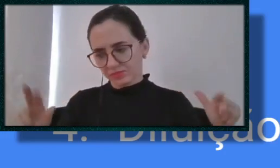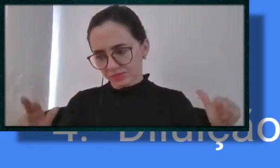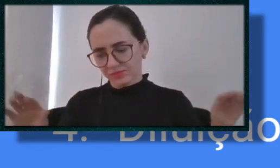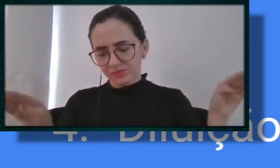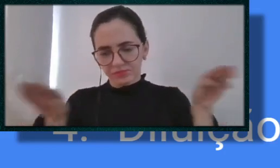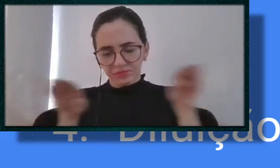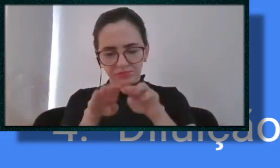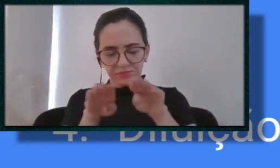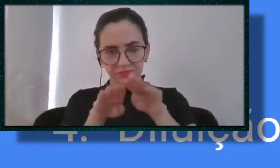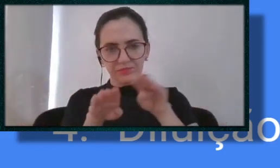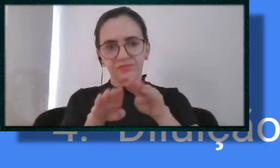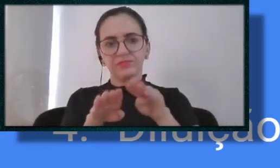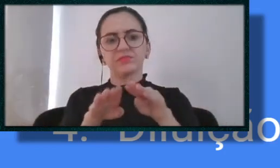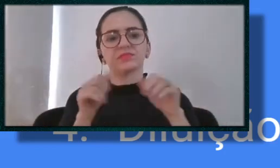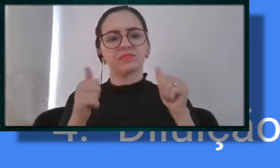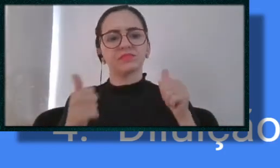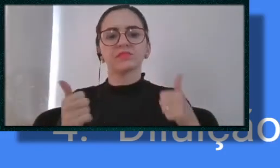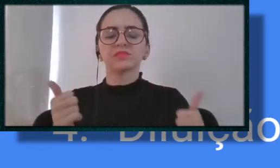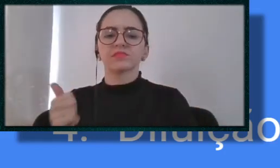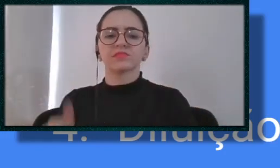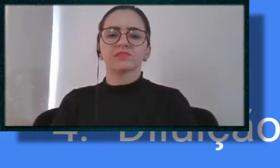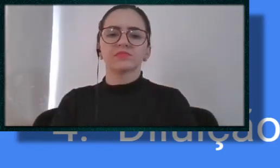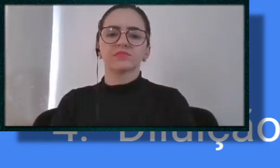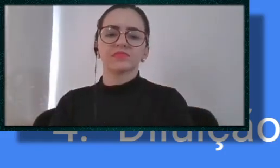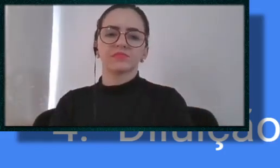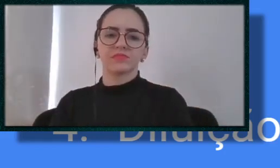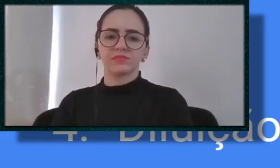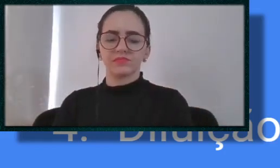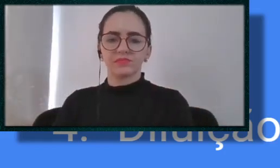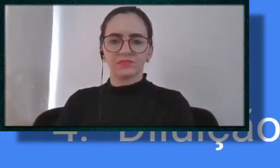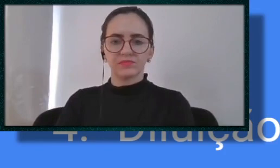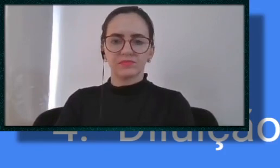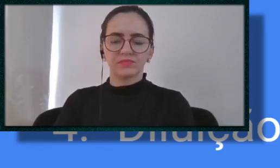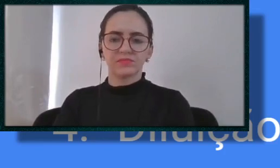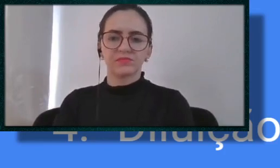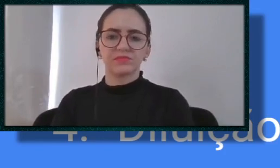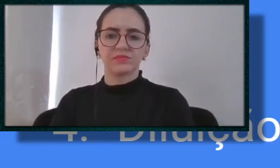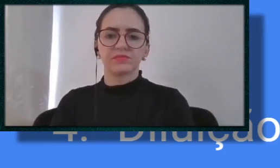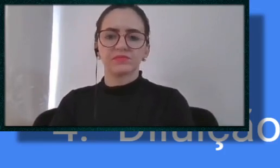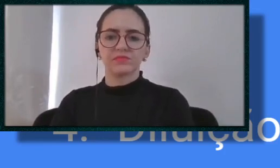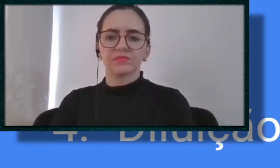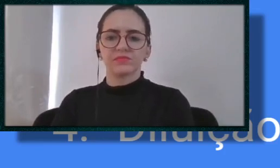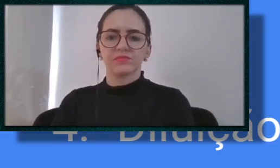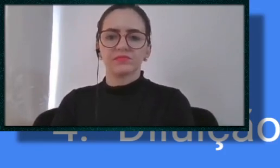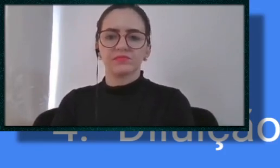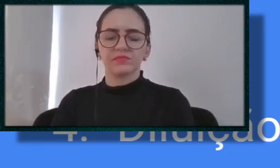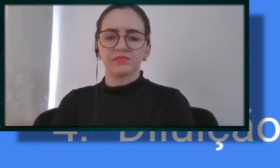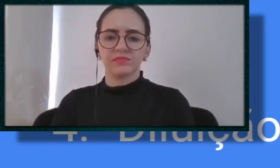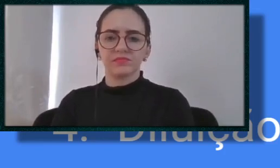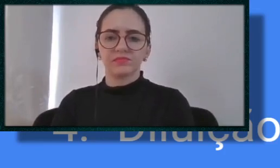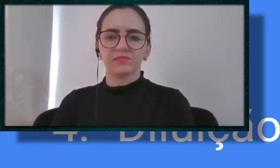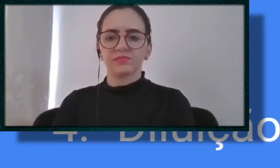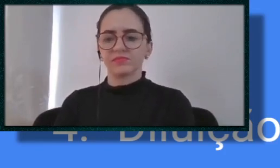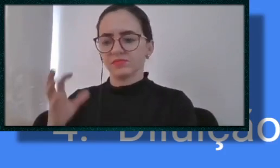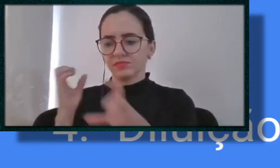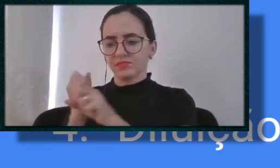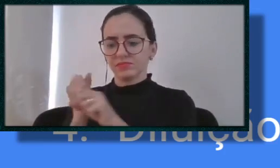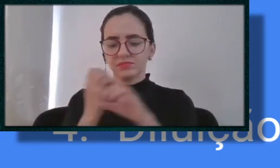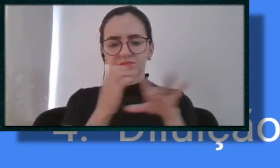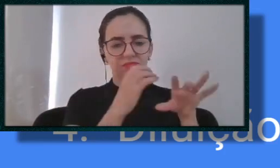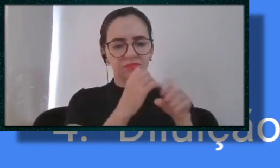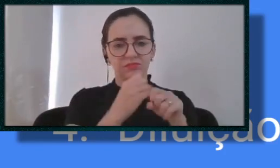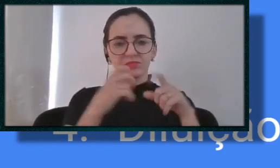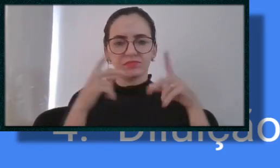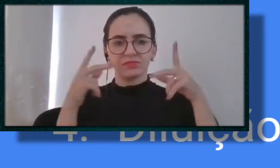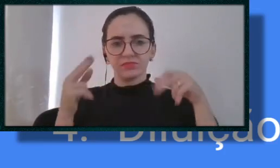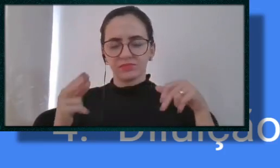onde os elementos dos reagentes tem que ser igual, a soma dos elementos dos reagentes tem que ser igual à soma dos elementos dos produtos, tá